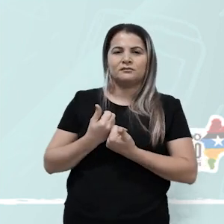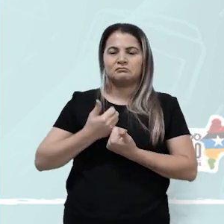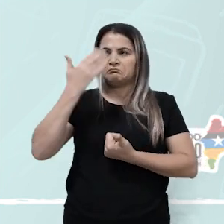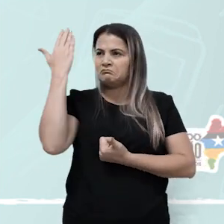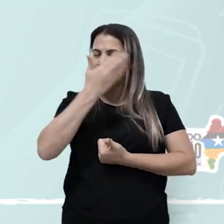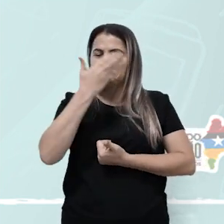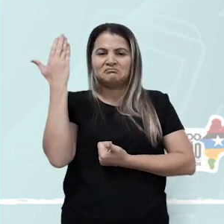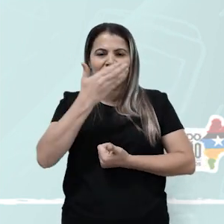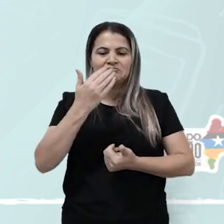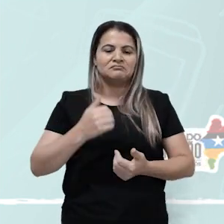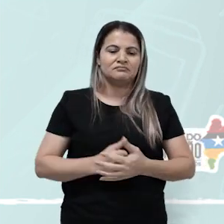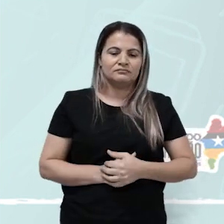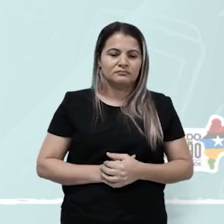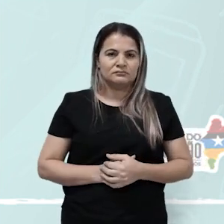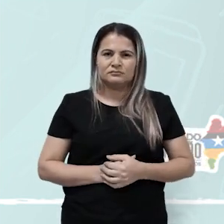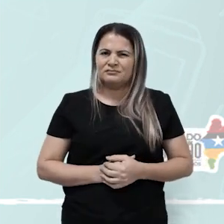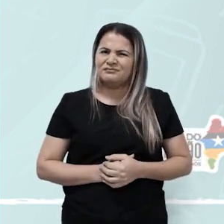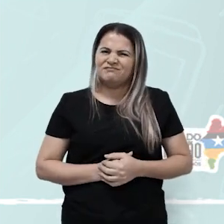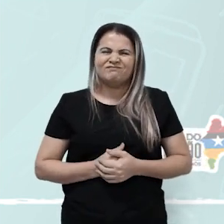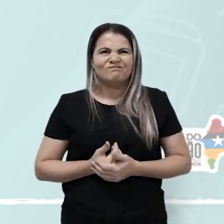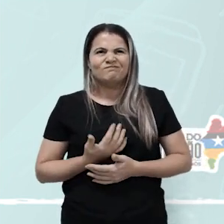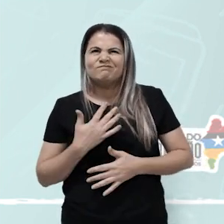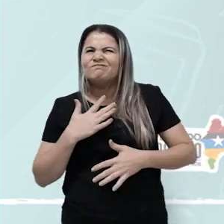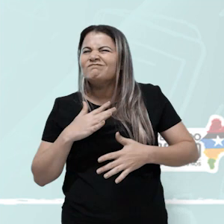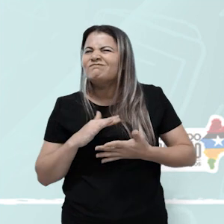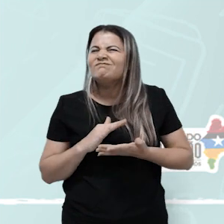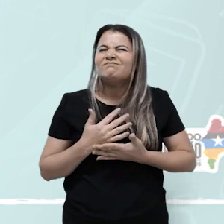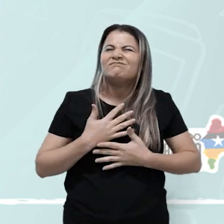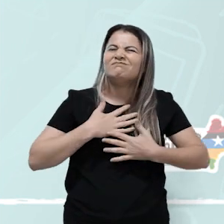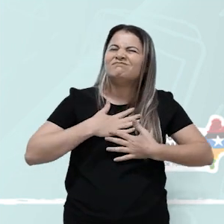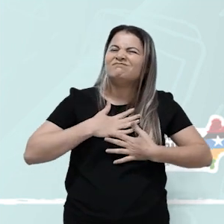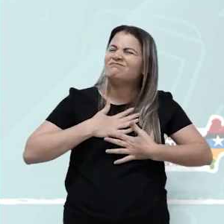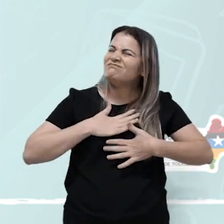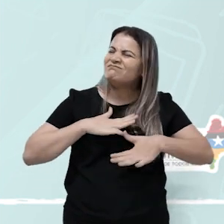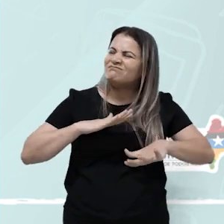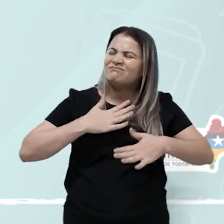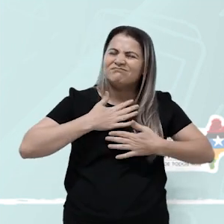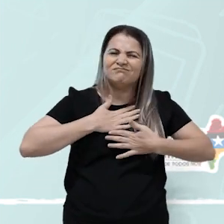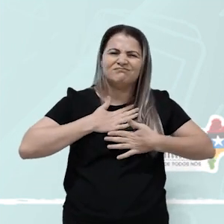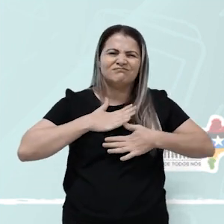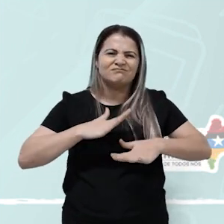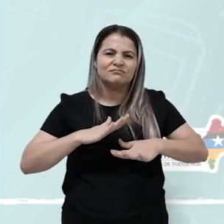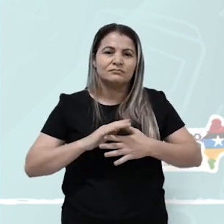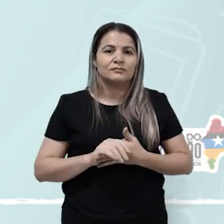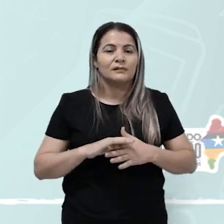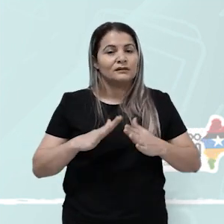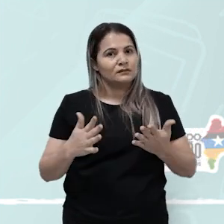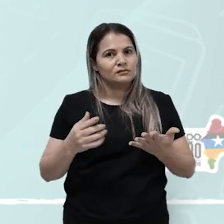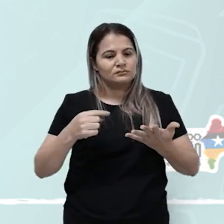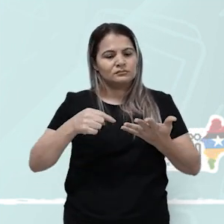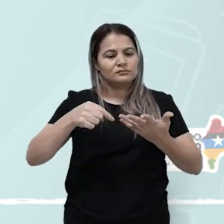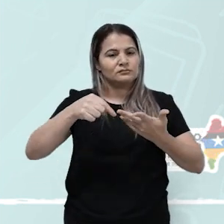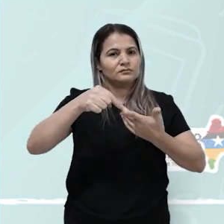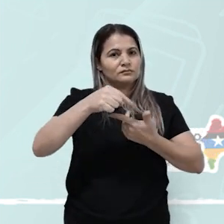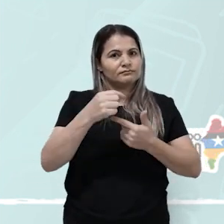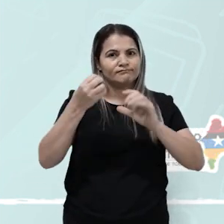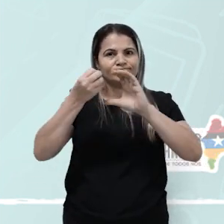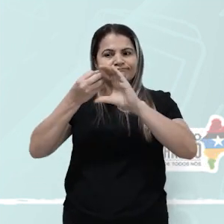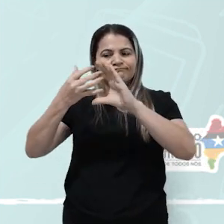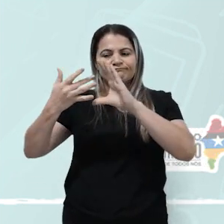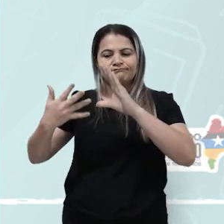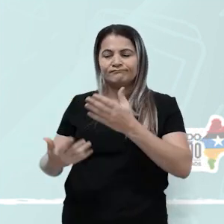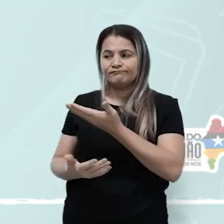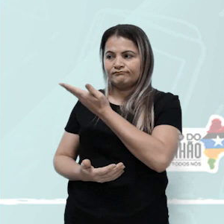invisível. Uncomfortable, desconfortável. Tá? Então, tudo isso são características,